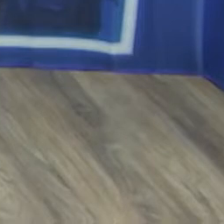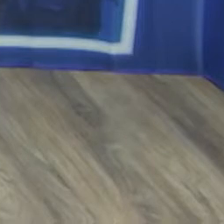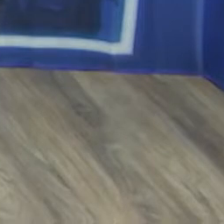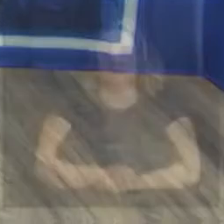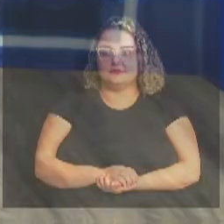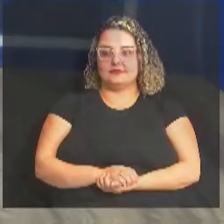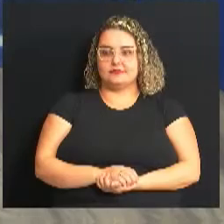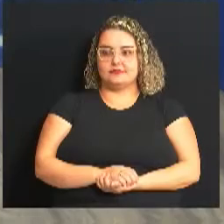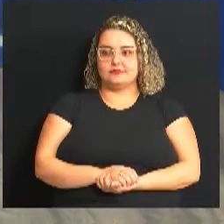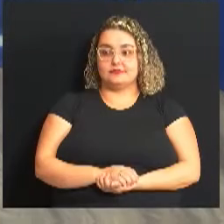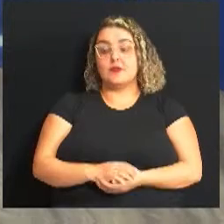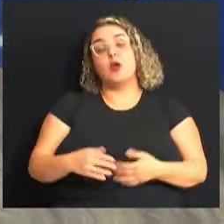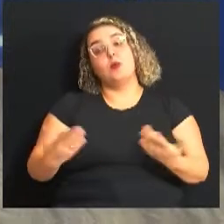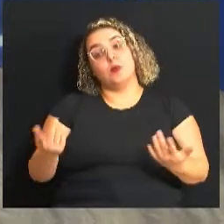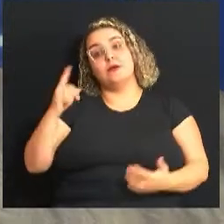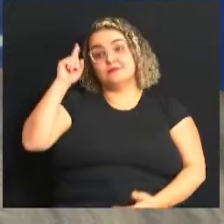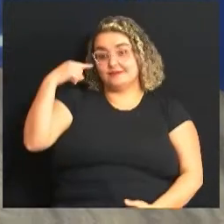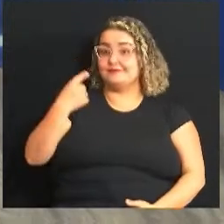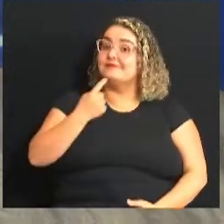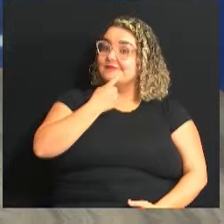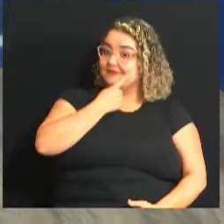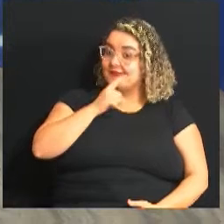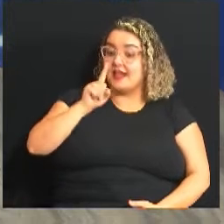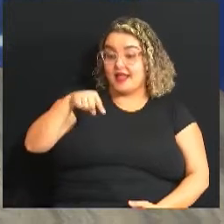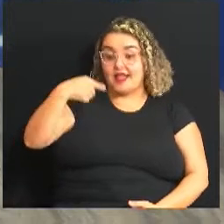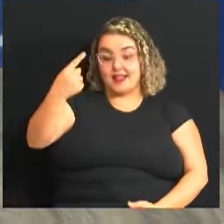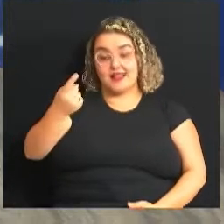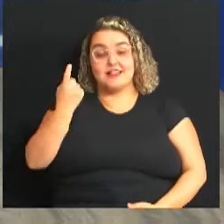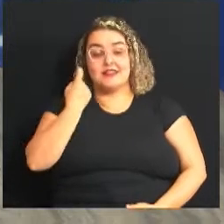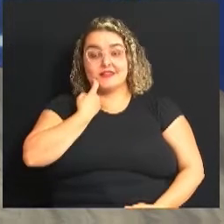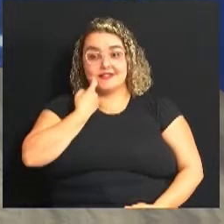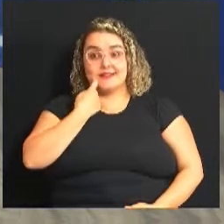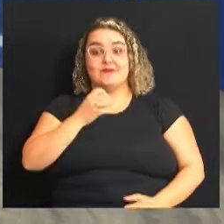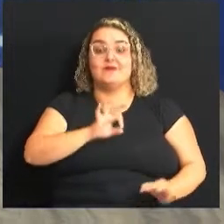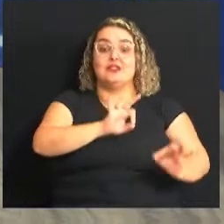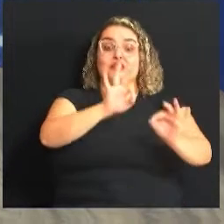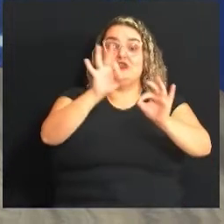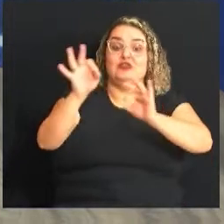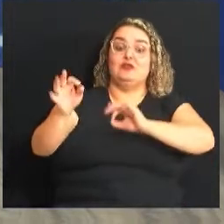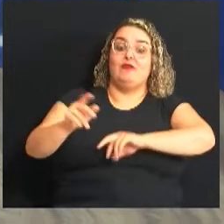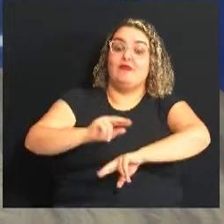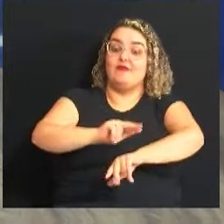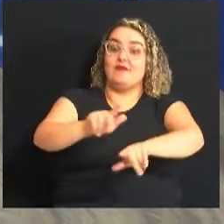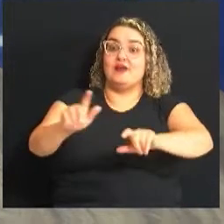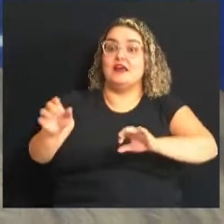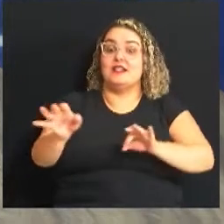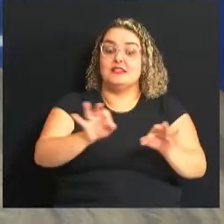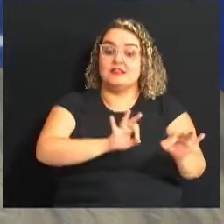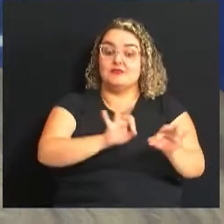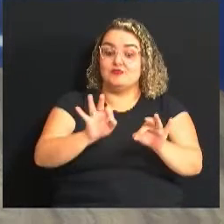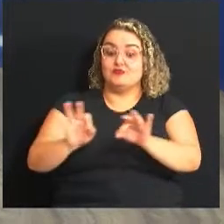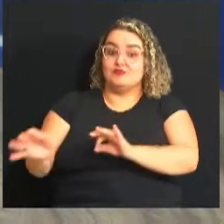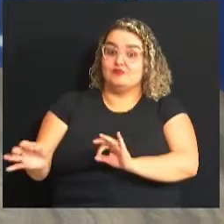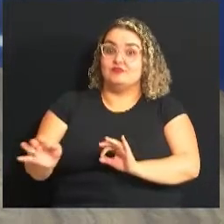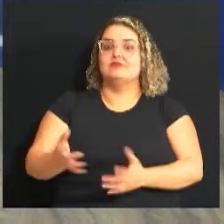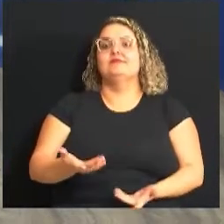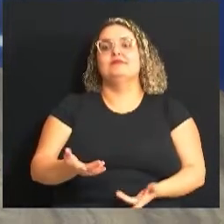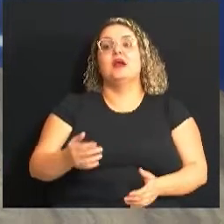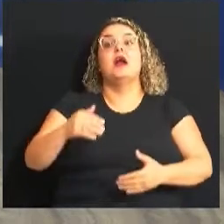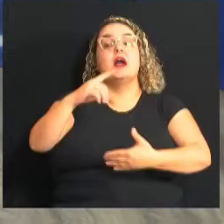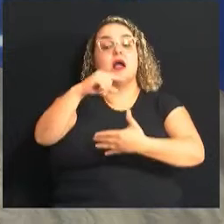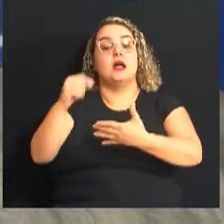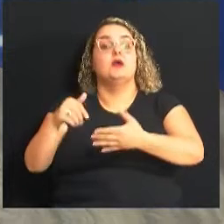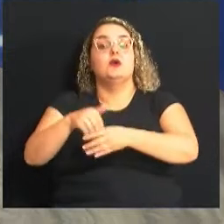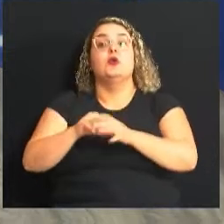Bom, Mini, até sexta-feira que vem nós vamos acompanhar muitas reportagens, então, sobre as eleições, toda